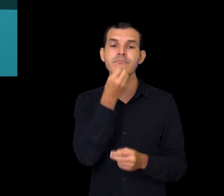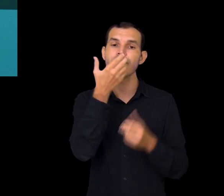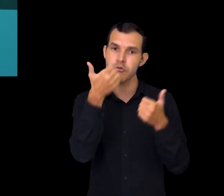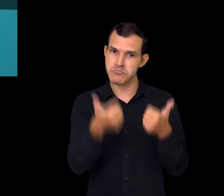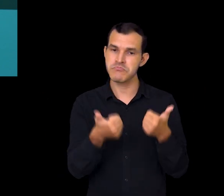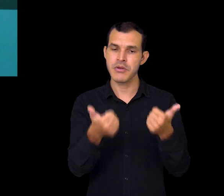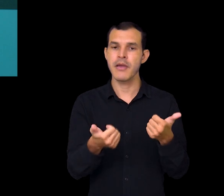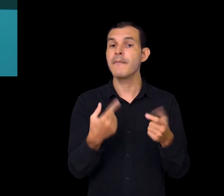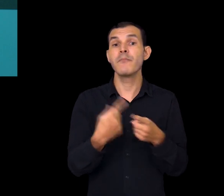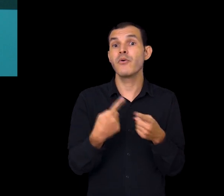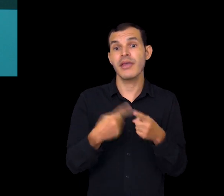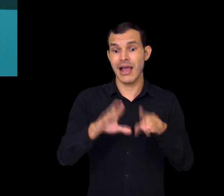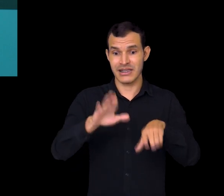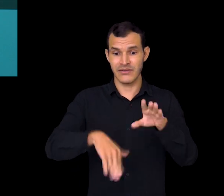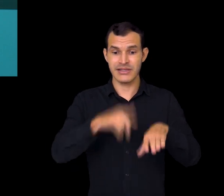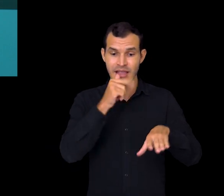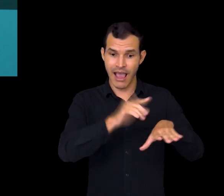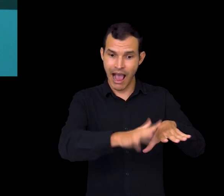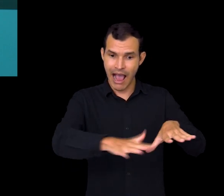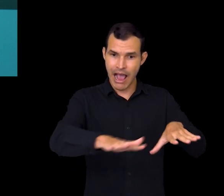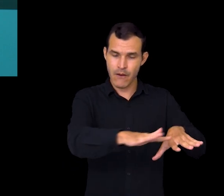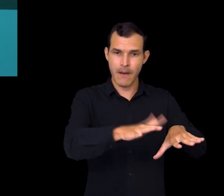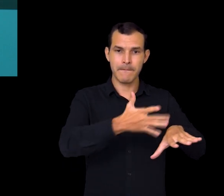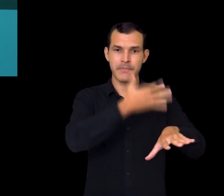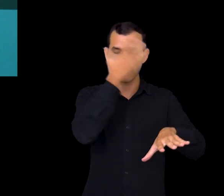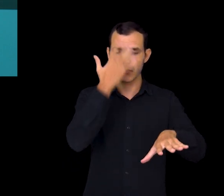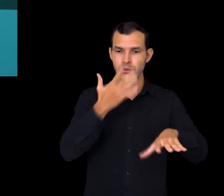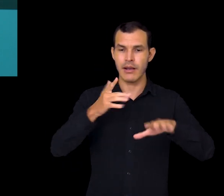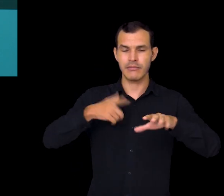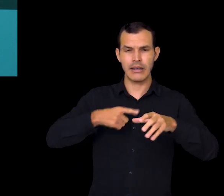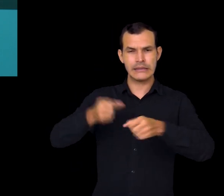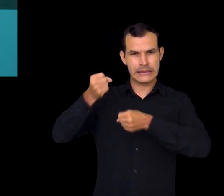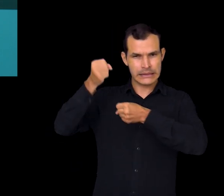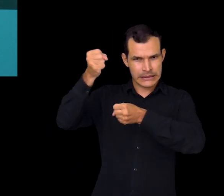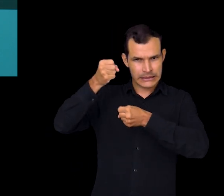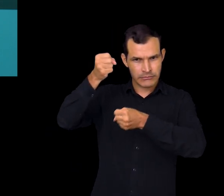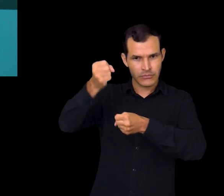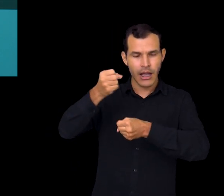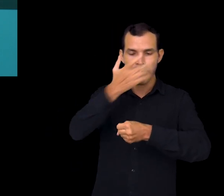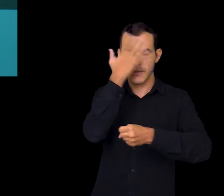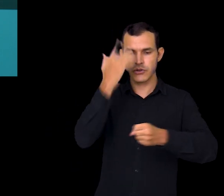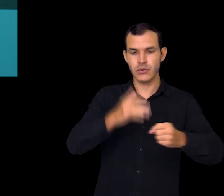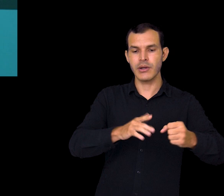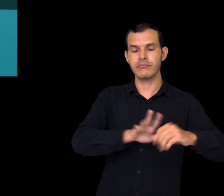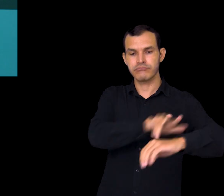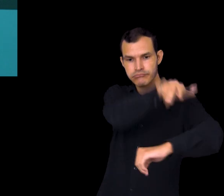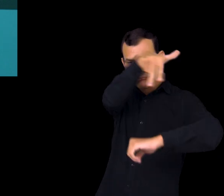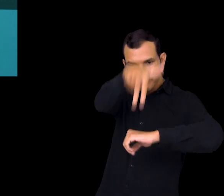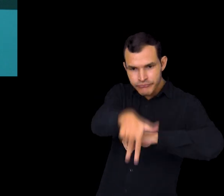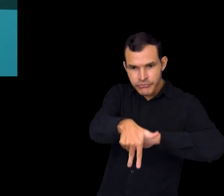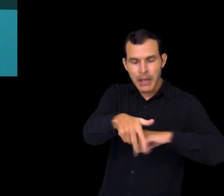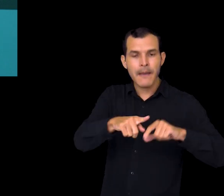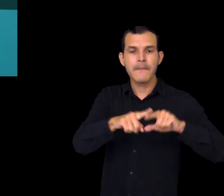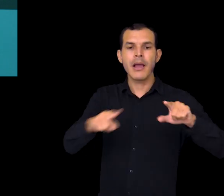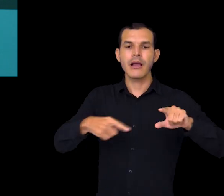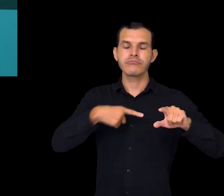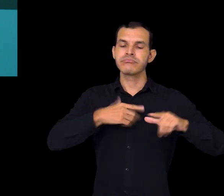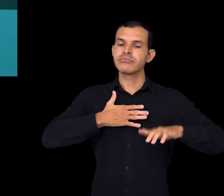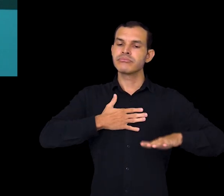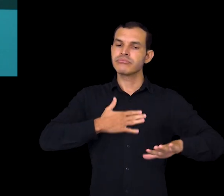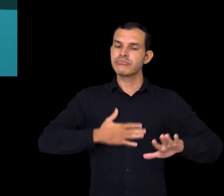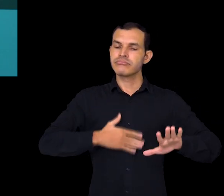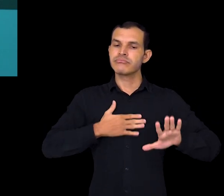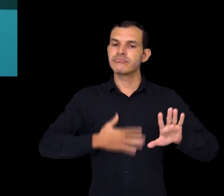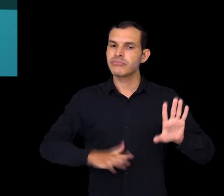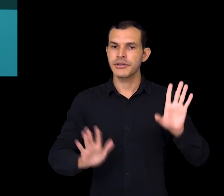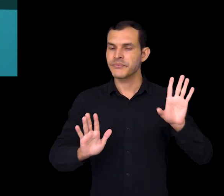a cabeça, os ânimos, e aí tudo funciona muito bem. A gente não perdeu essa característica tão importante da democracia, do